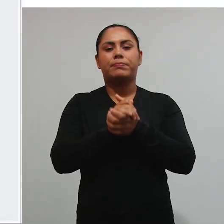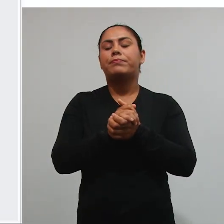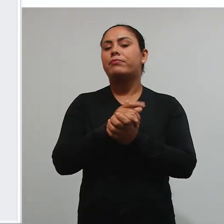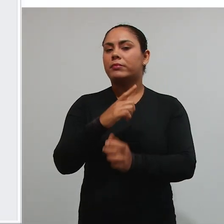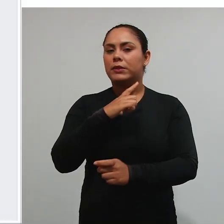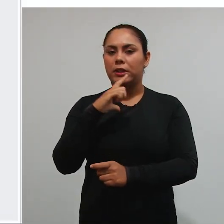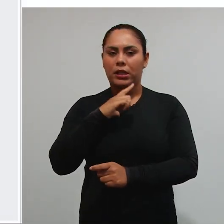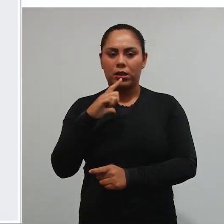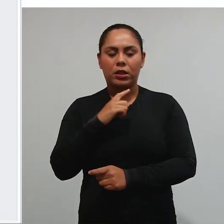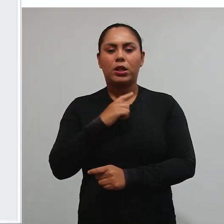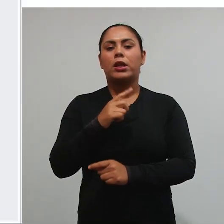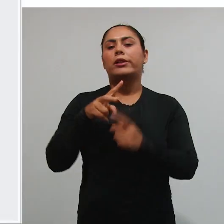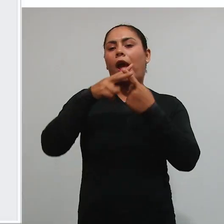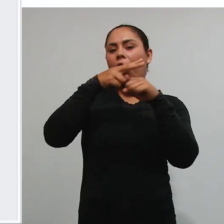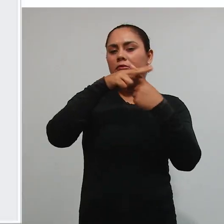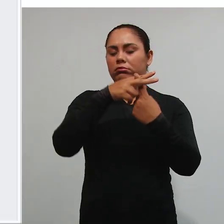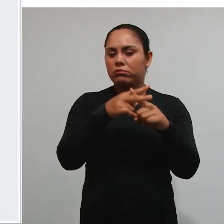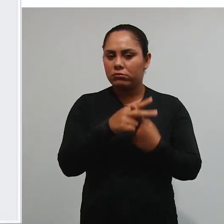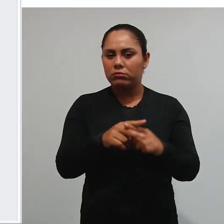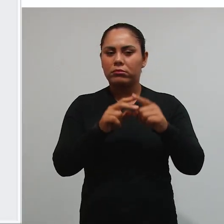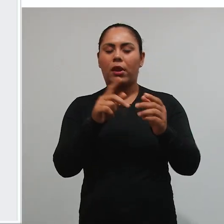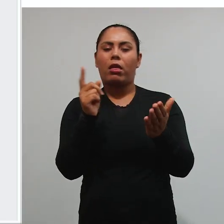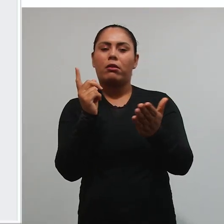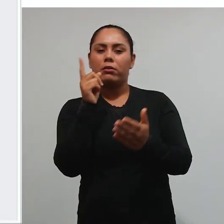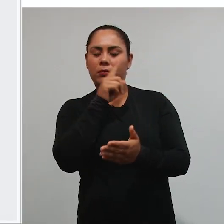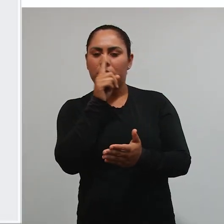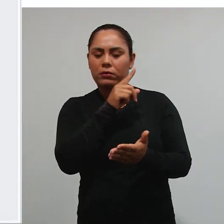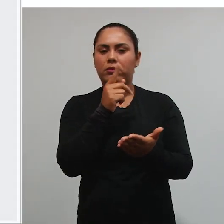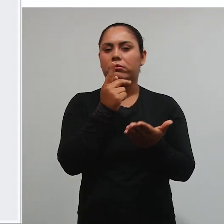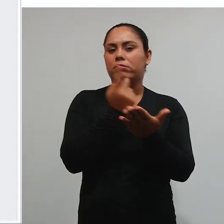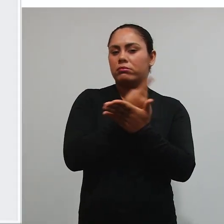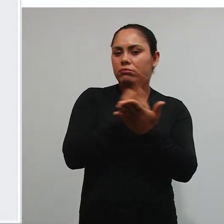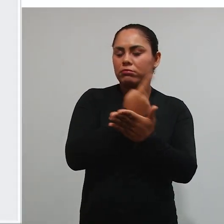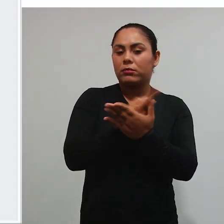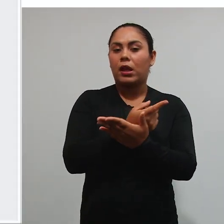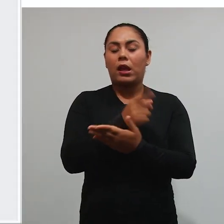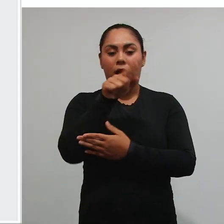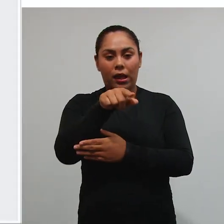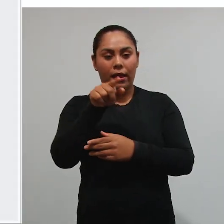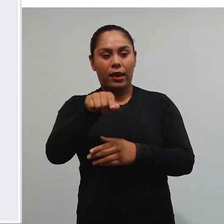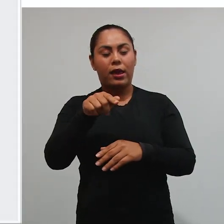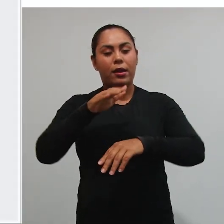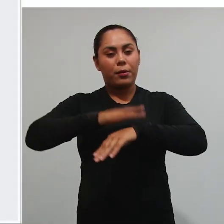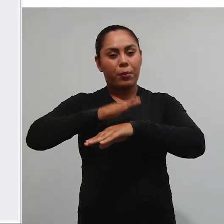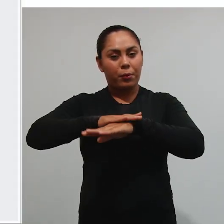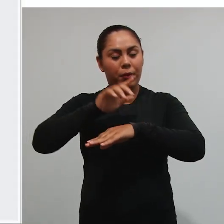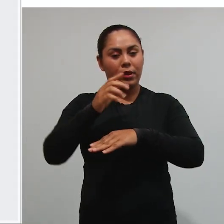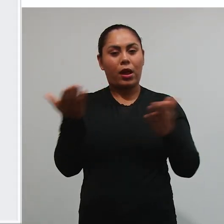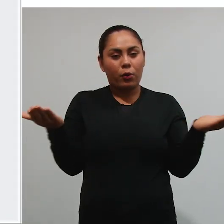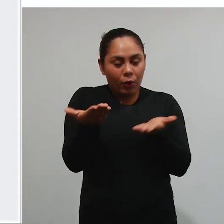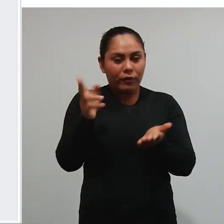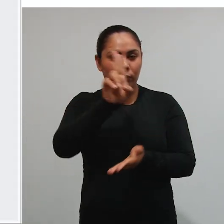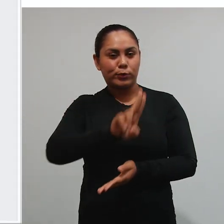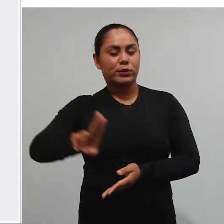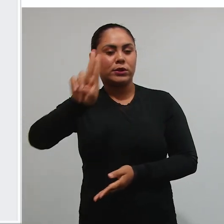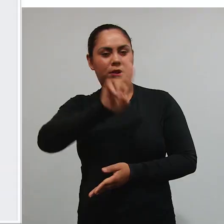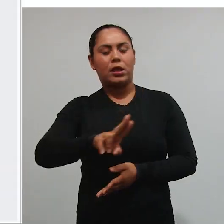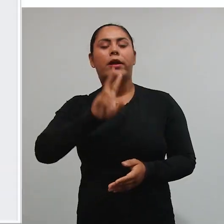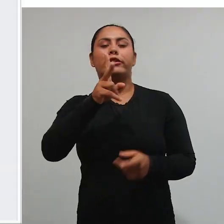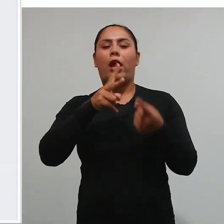Então, tem versão corrigida, errata. A versão que a gente vai usar é a